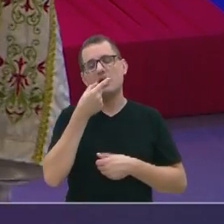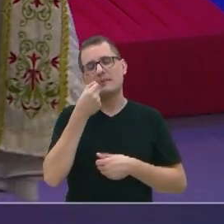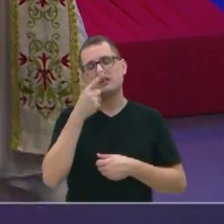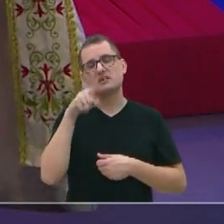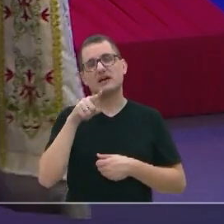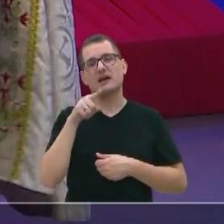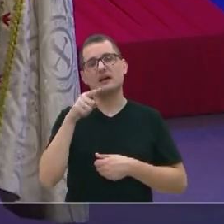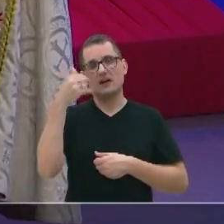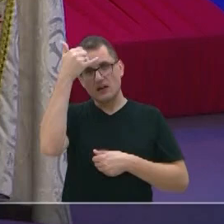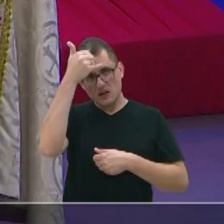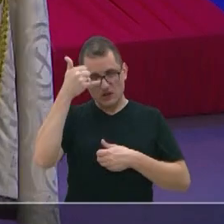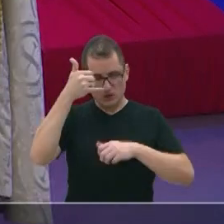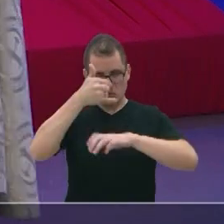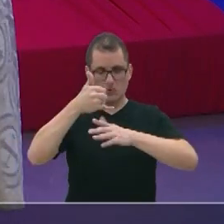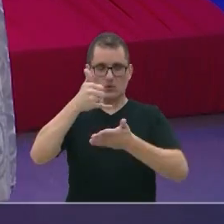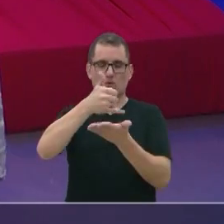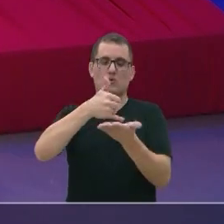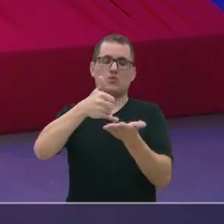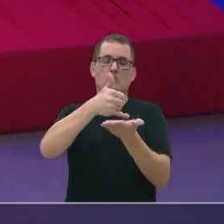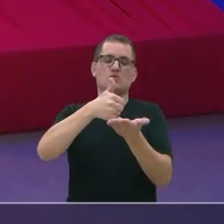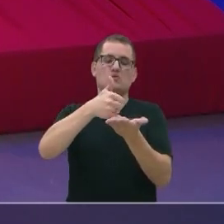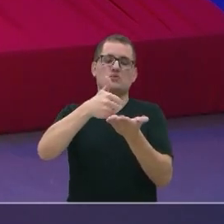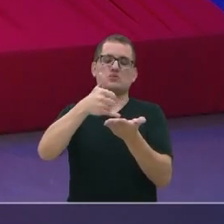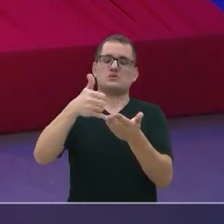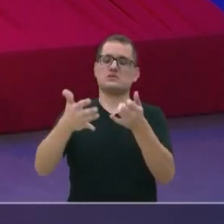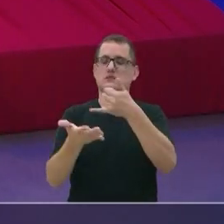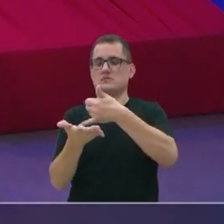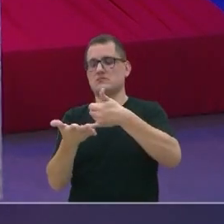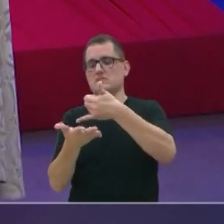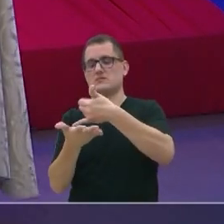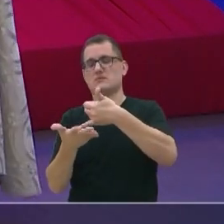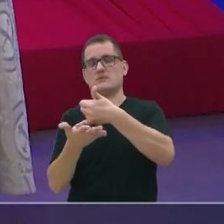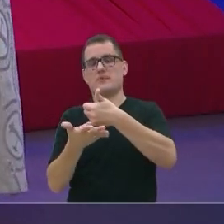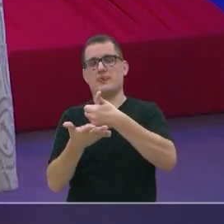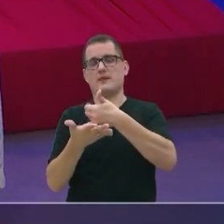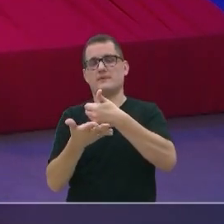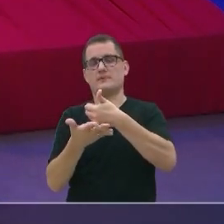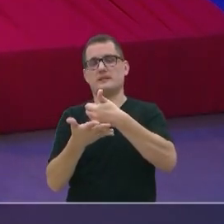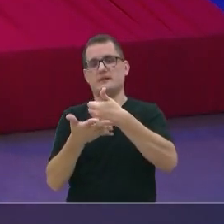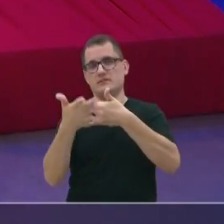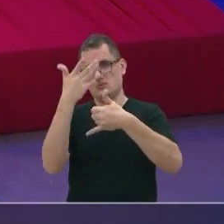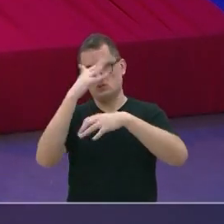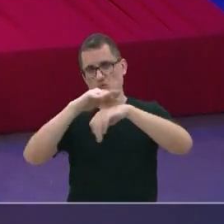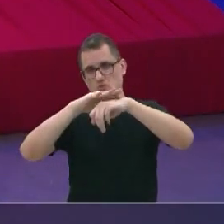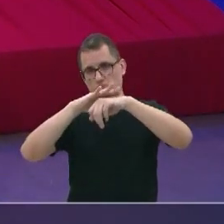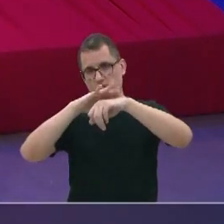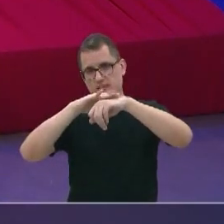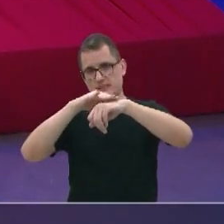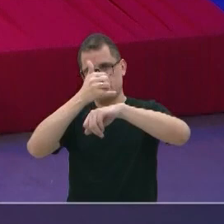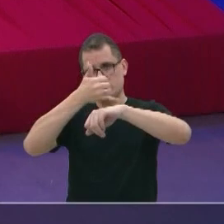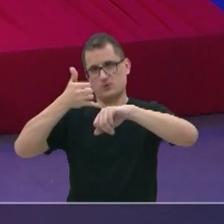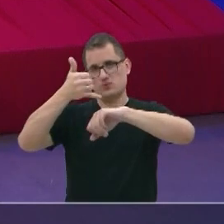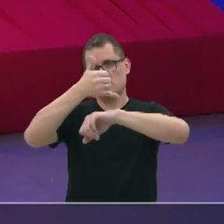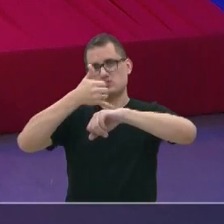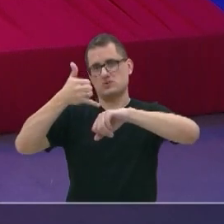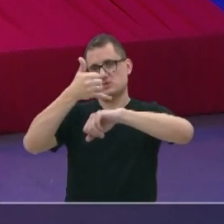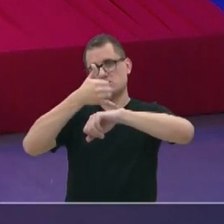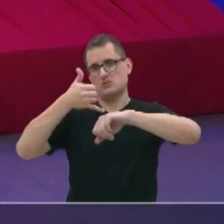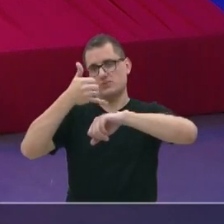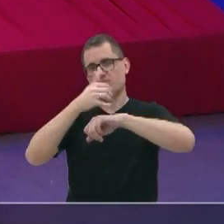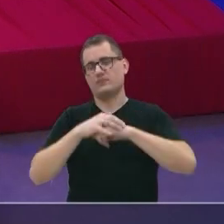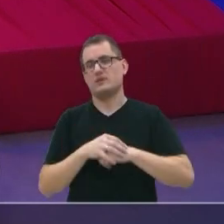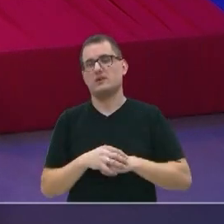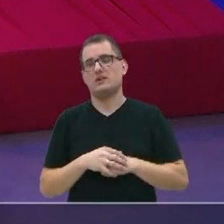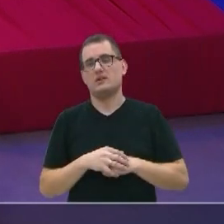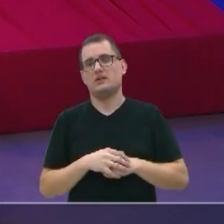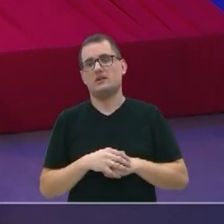porque diz para nós a palavra de Deus, exatamente isso que nós hoje